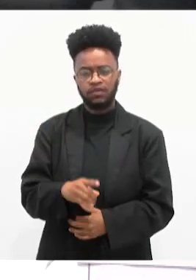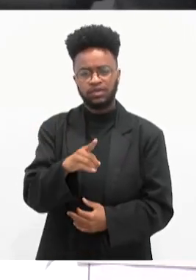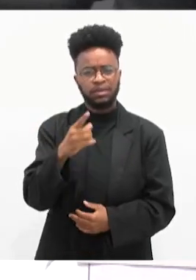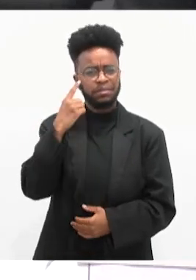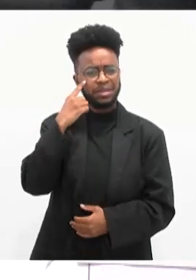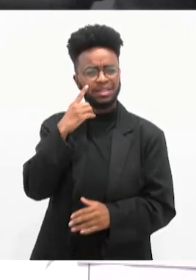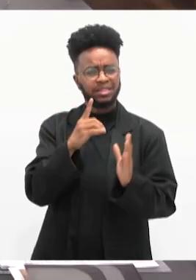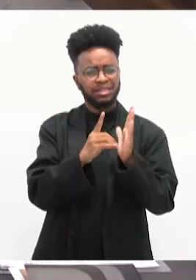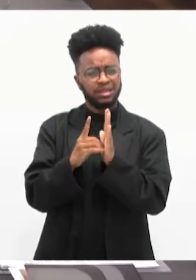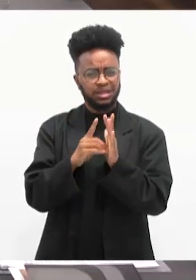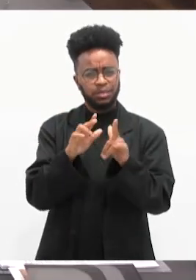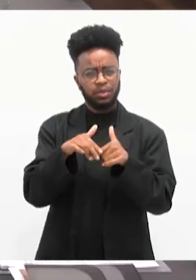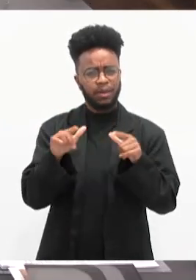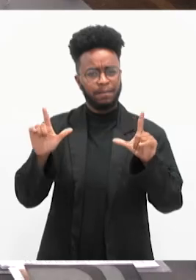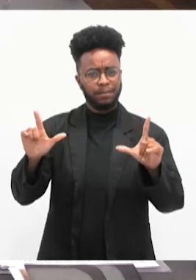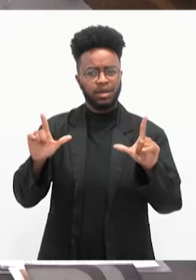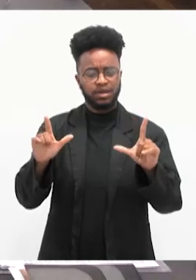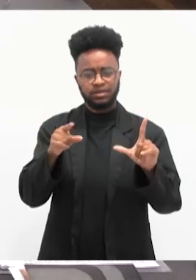causa das placas.